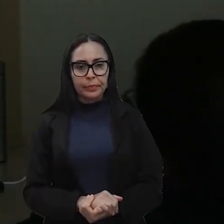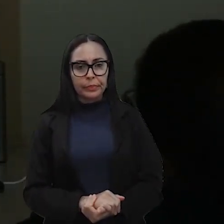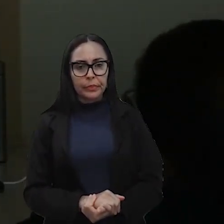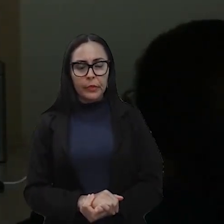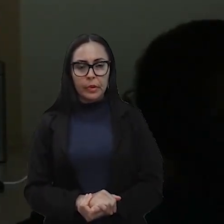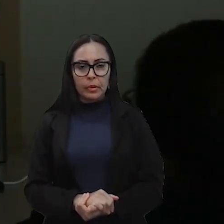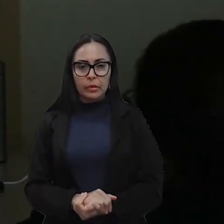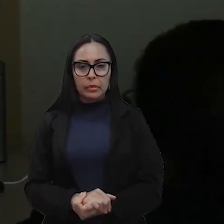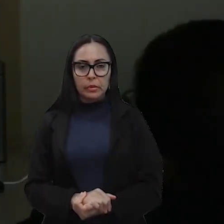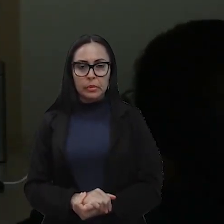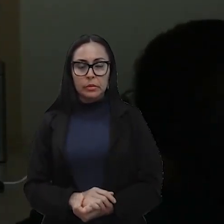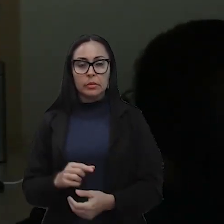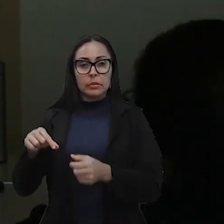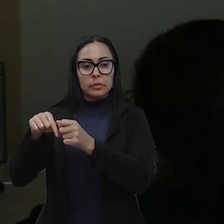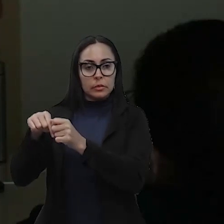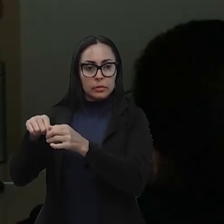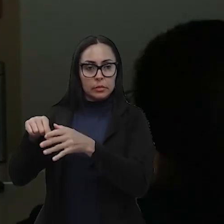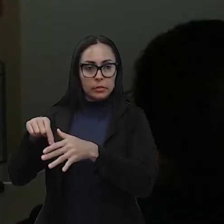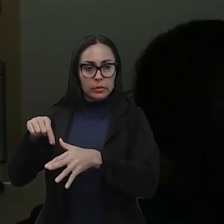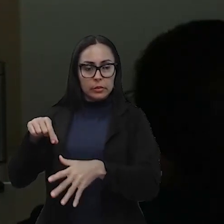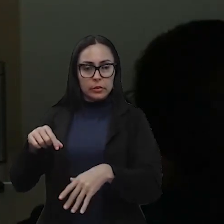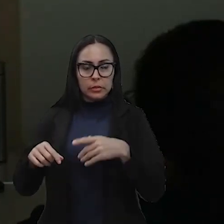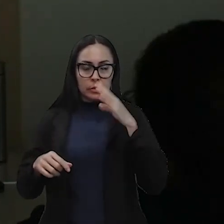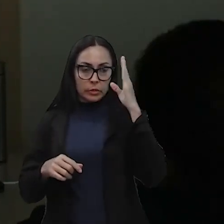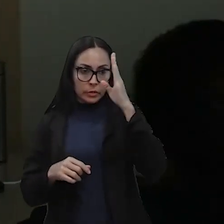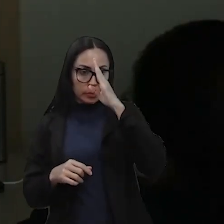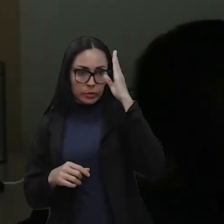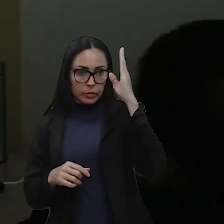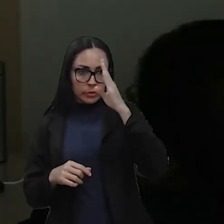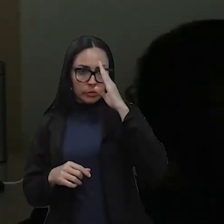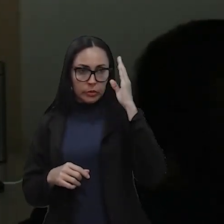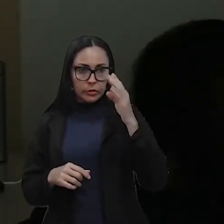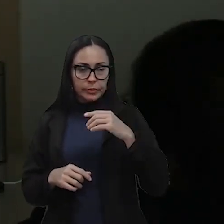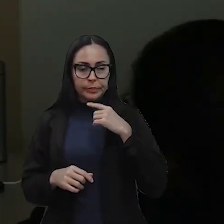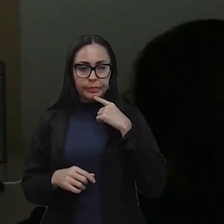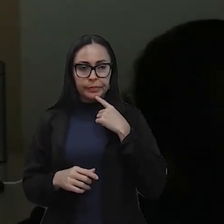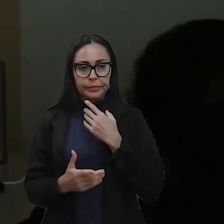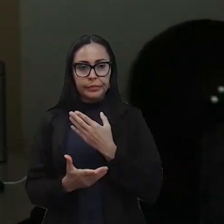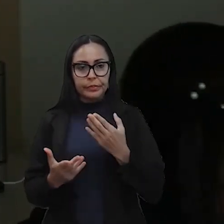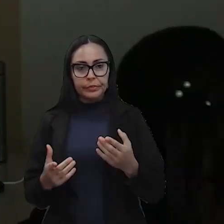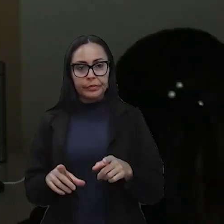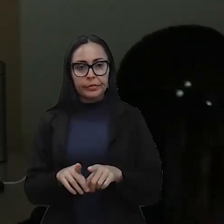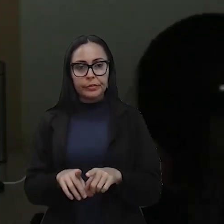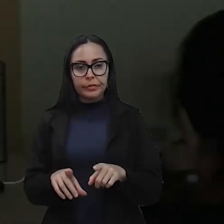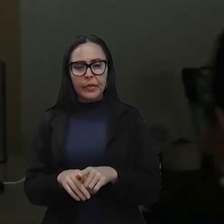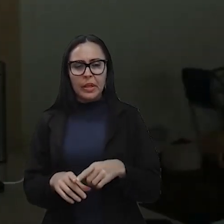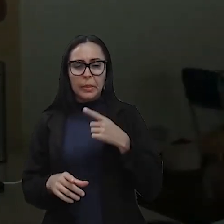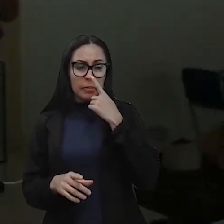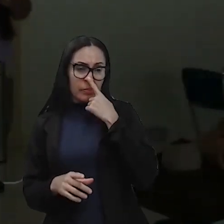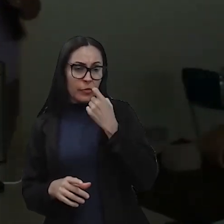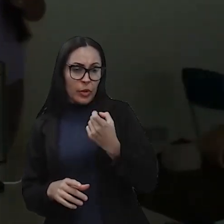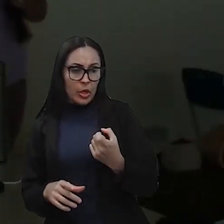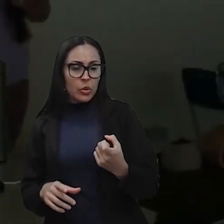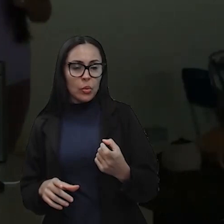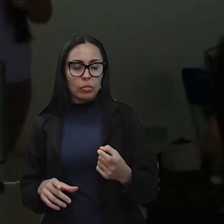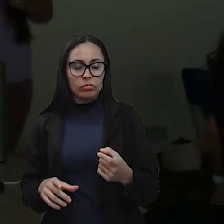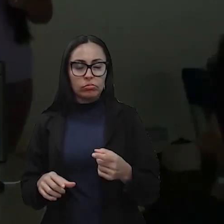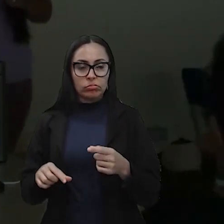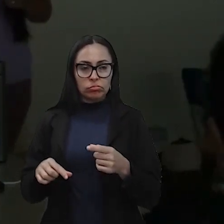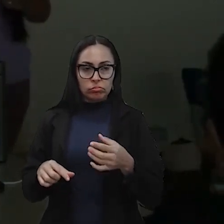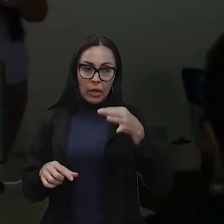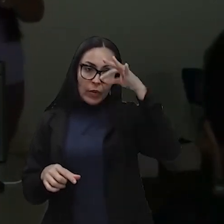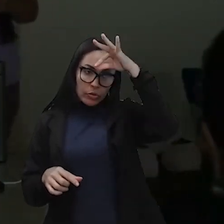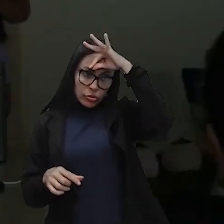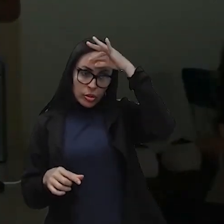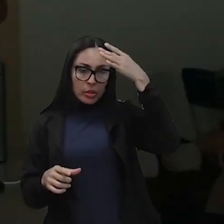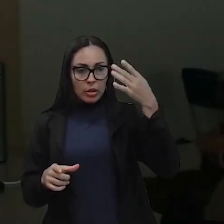borra, tontura, desmaio, taquicardia sem esforço e odor também vaginal. Isso aí também é tudo